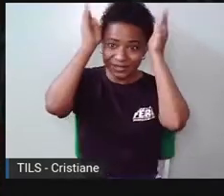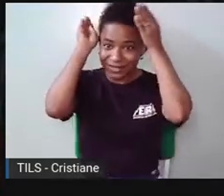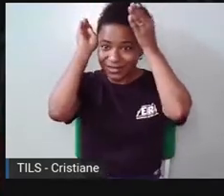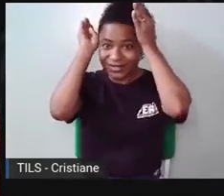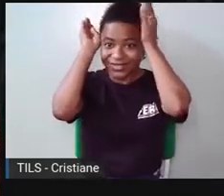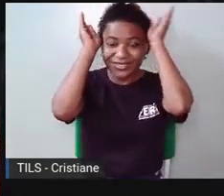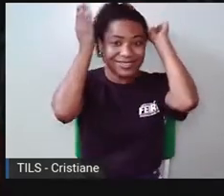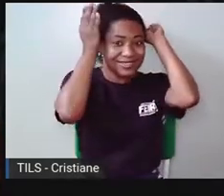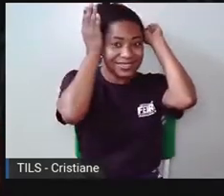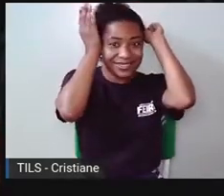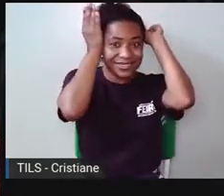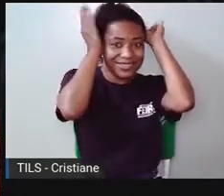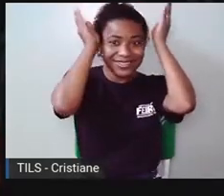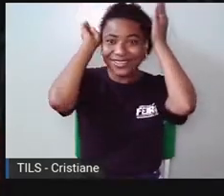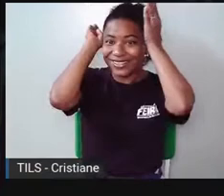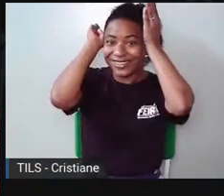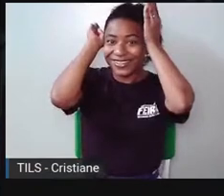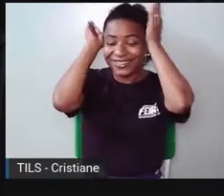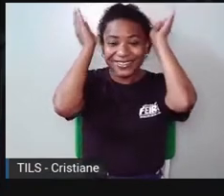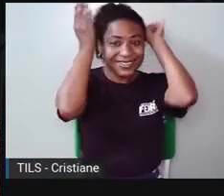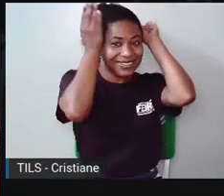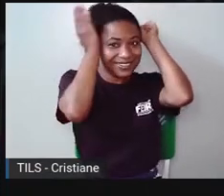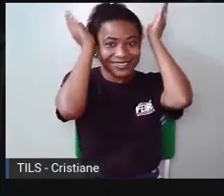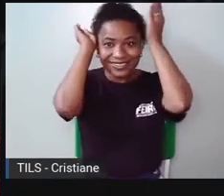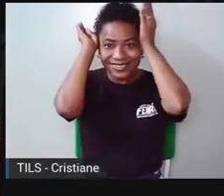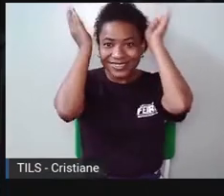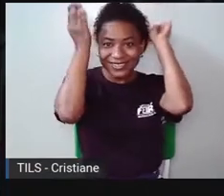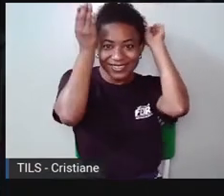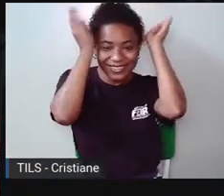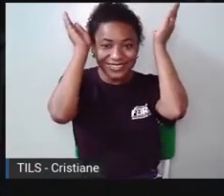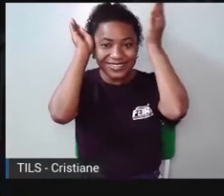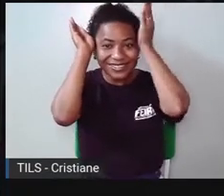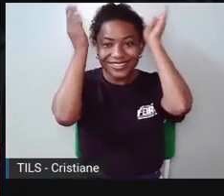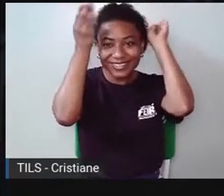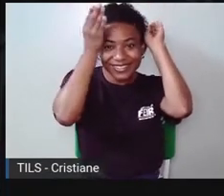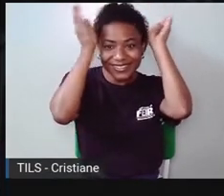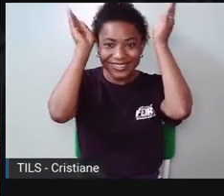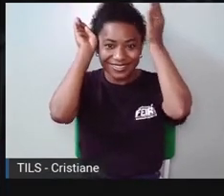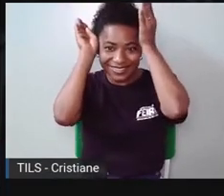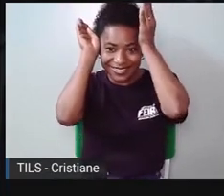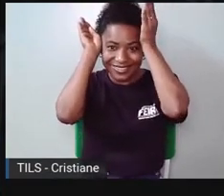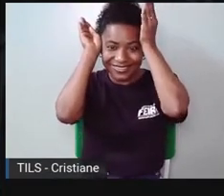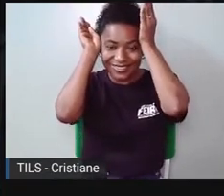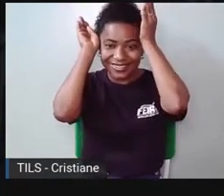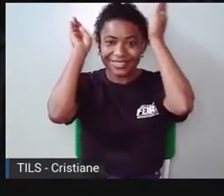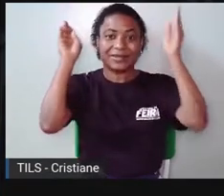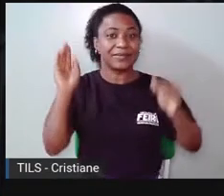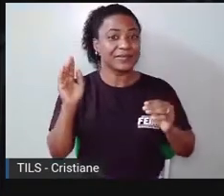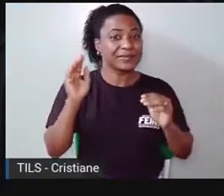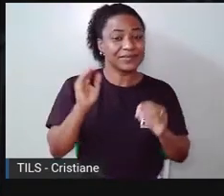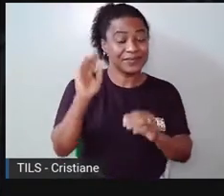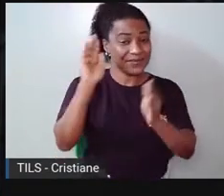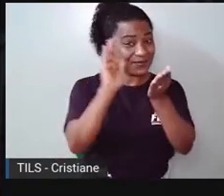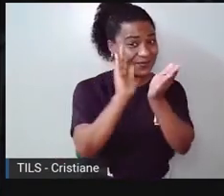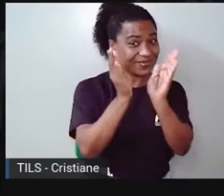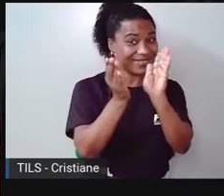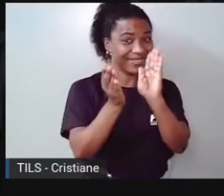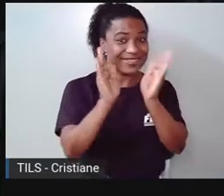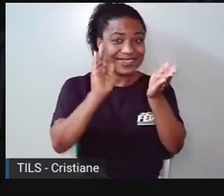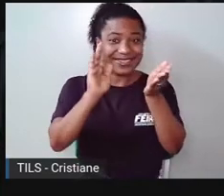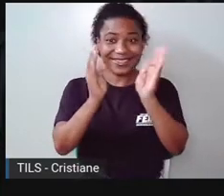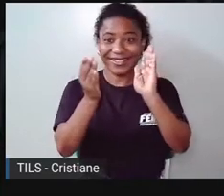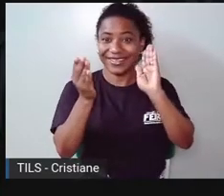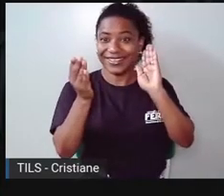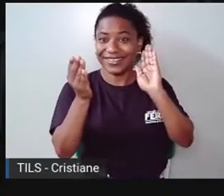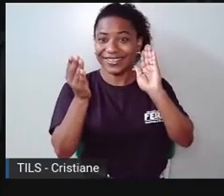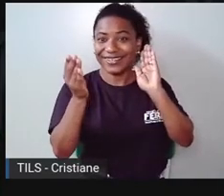tchá, o iê, iê, iê. Tchá, tchá, iê, iê, iê, iê. Tchá, tchá, iê, iê, iê,